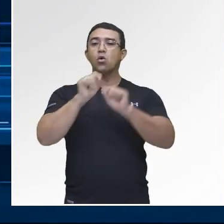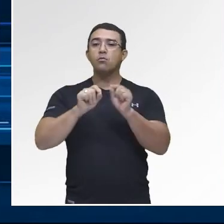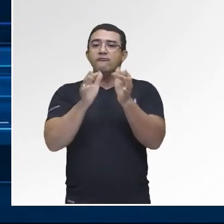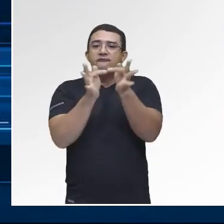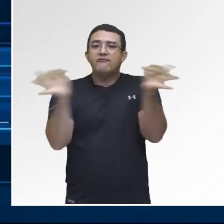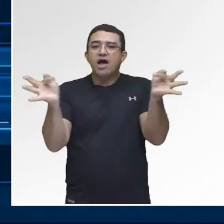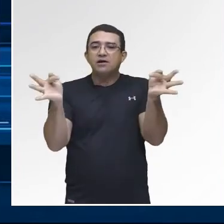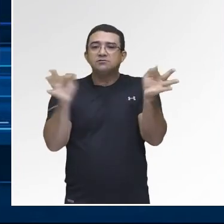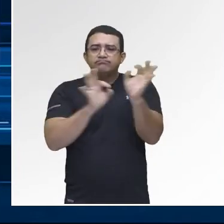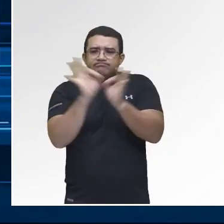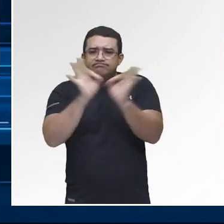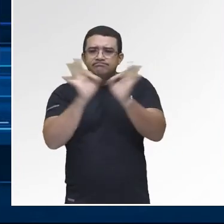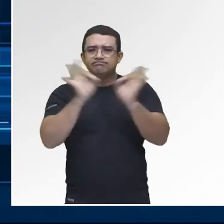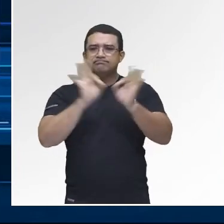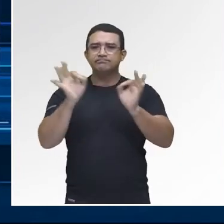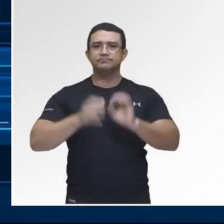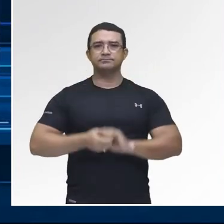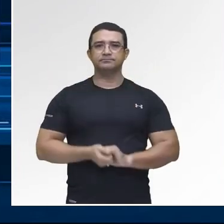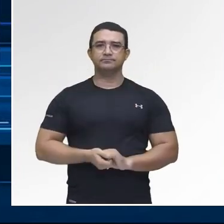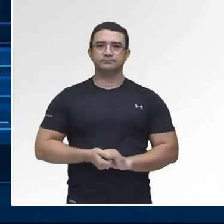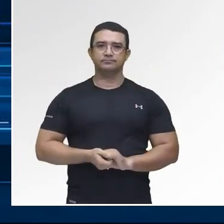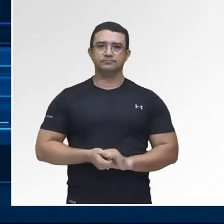Olha só.